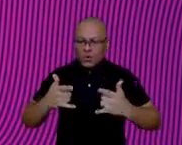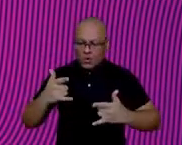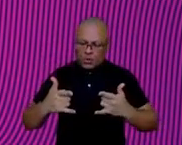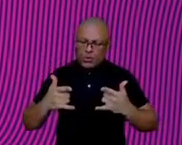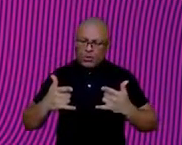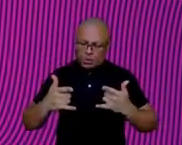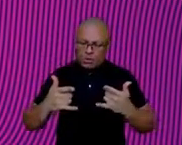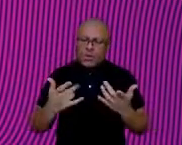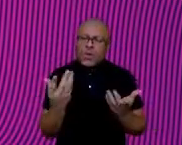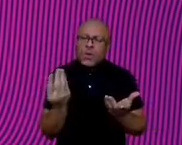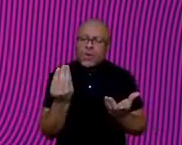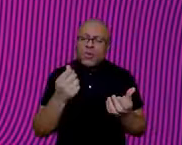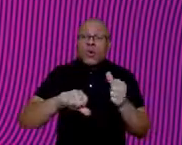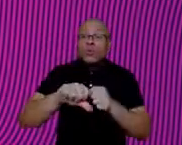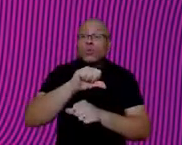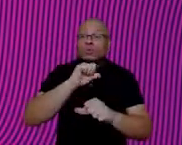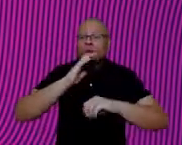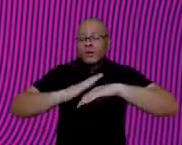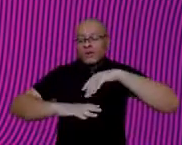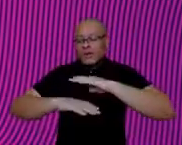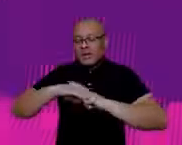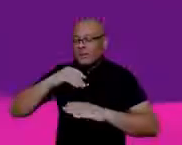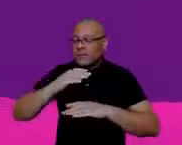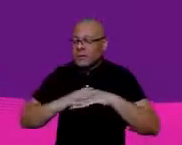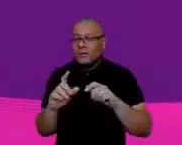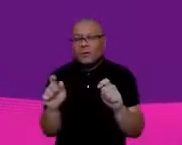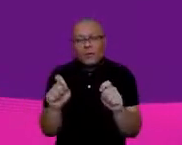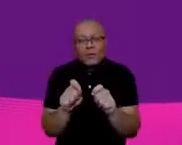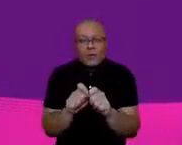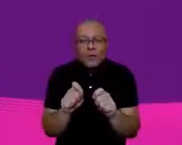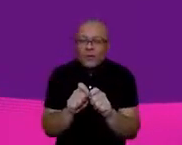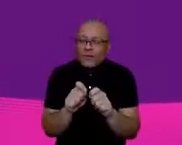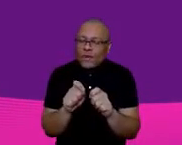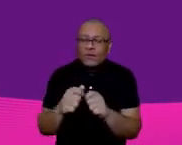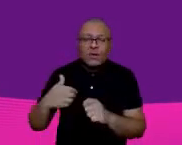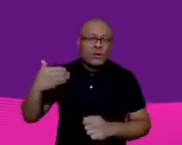afetou a minha prática, o que eu faço de forma regular.